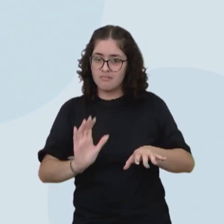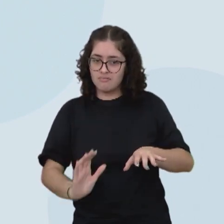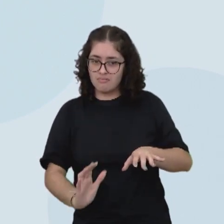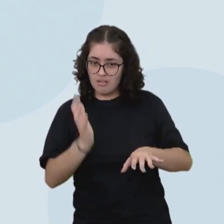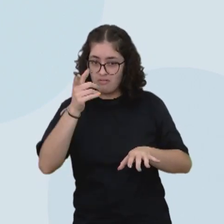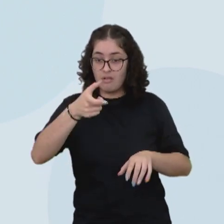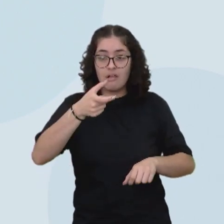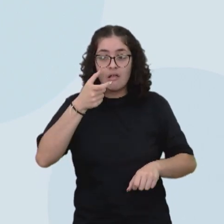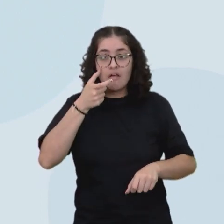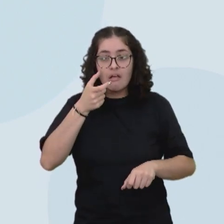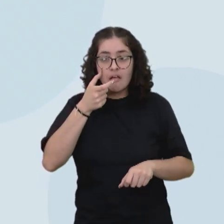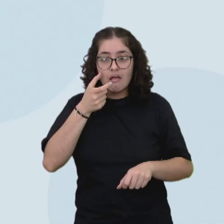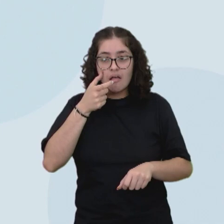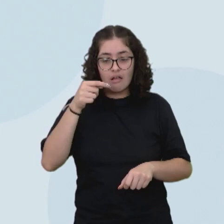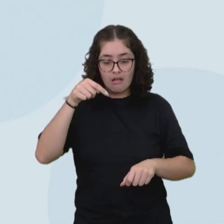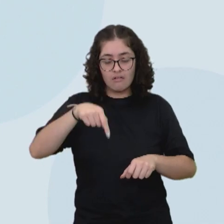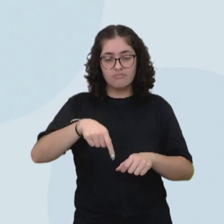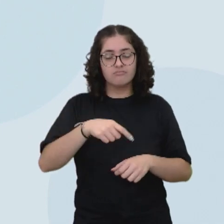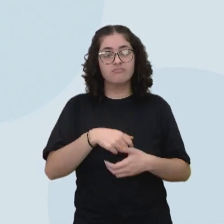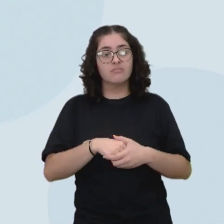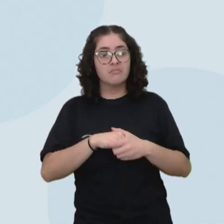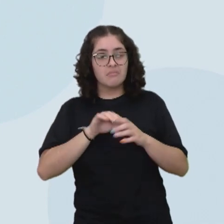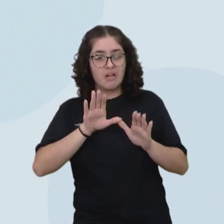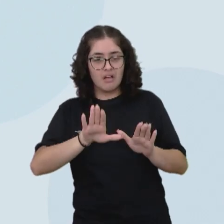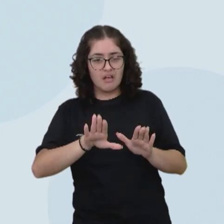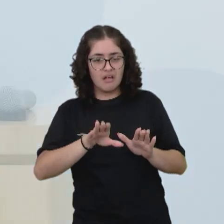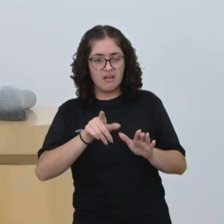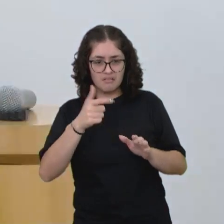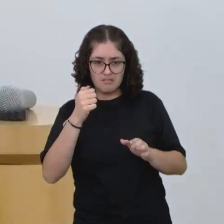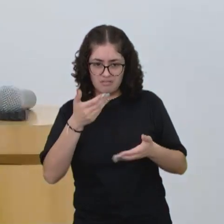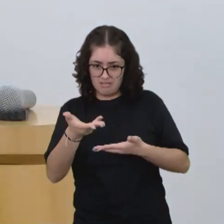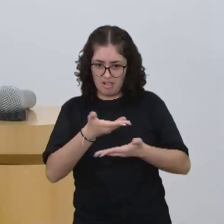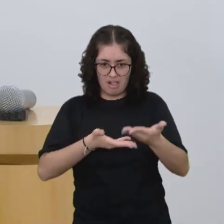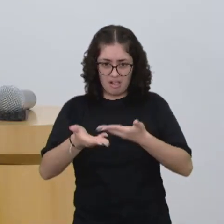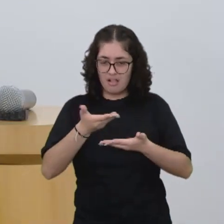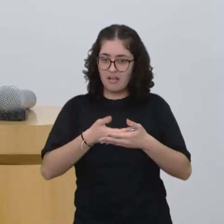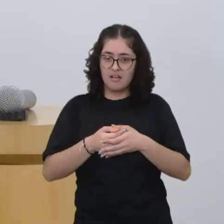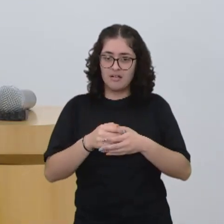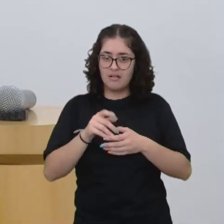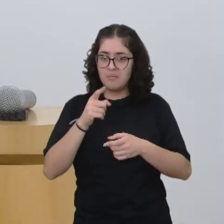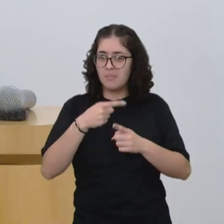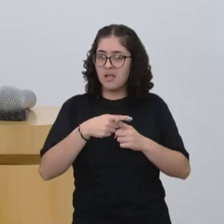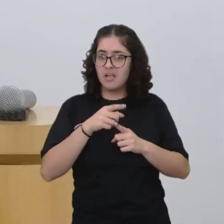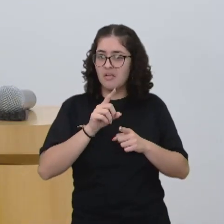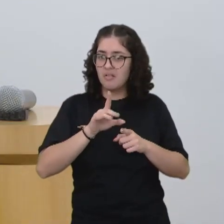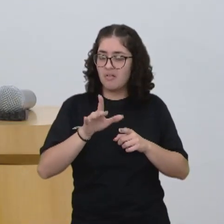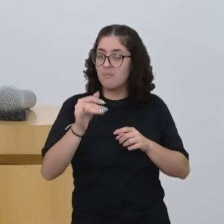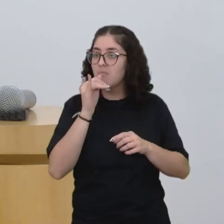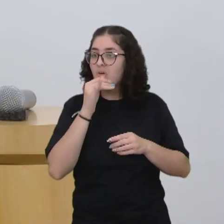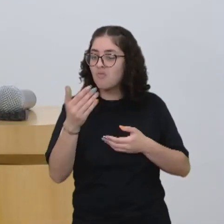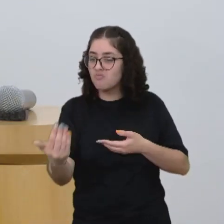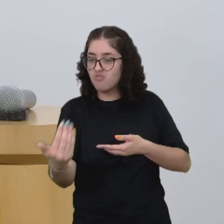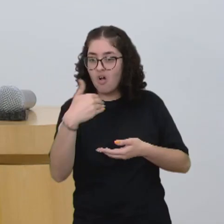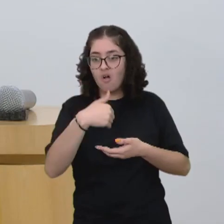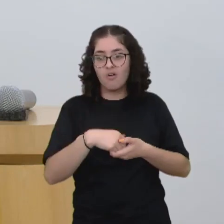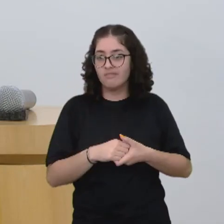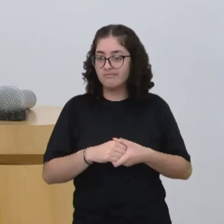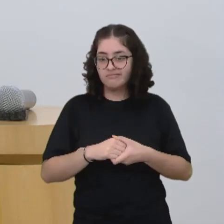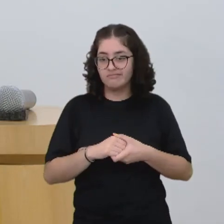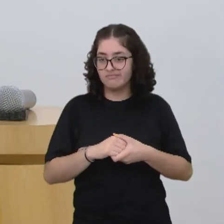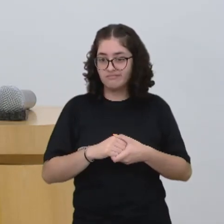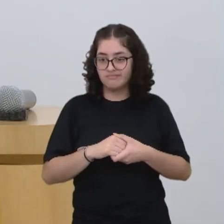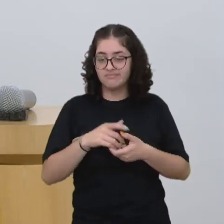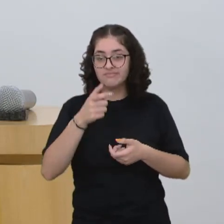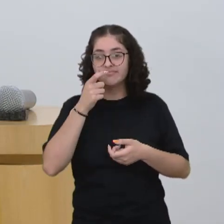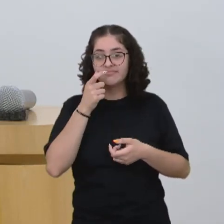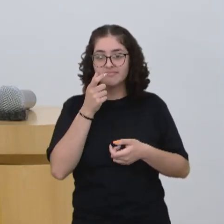está assistindo a minha aula, mas você não tem como interagir comigo. Porque você está vendo essa aula, não é muito provavelmente. Você está vendo